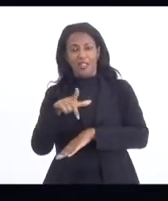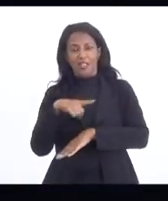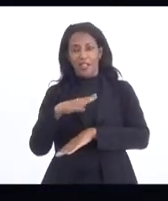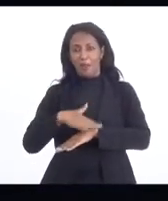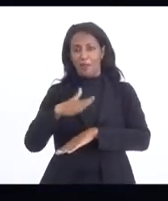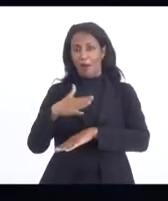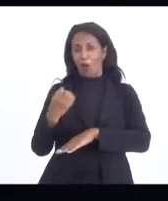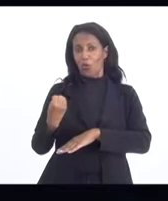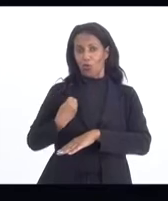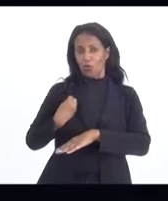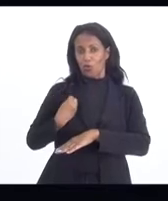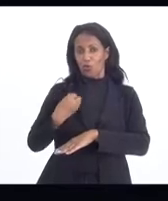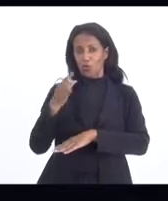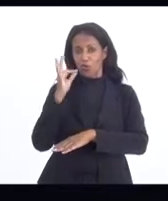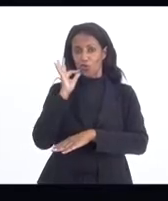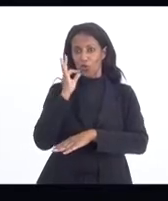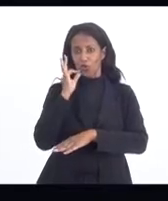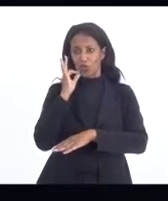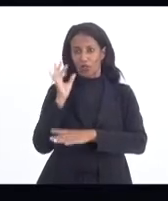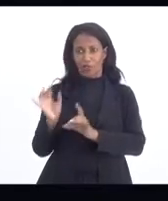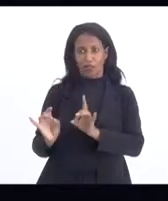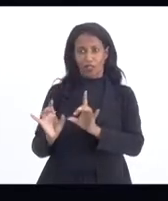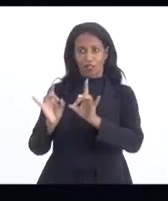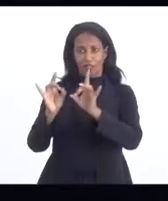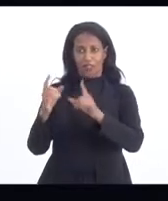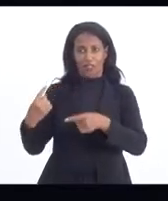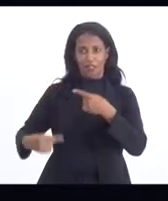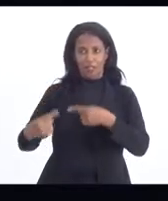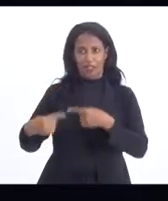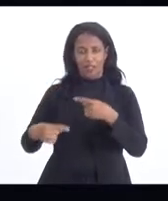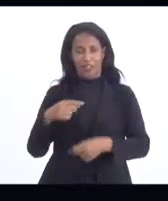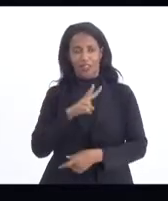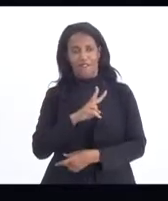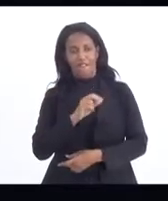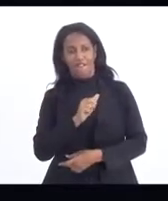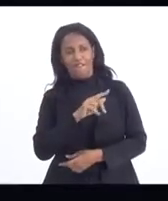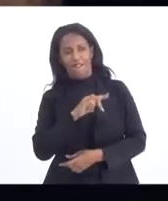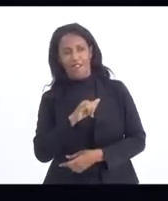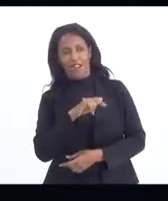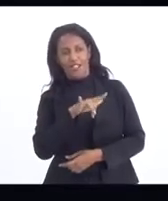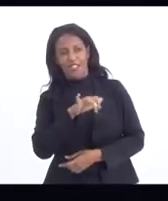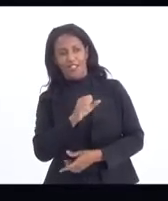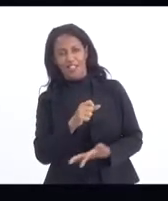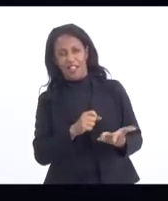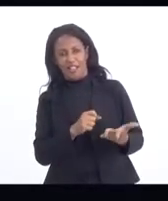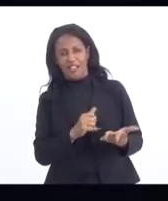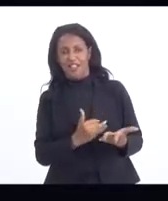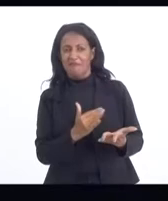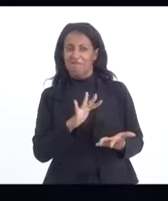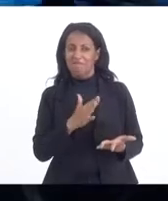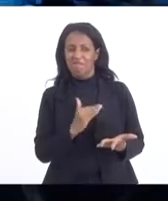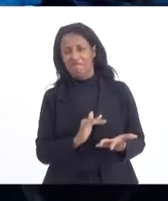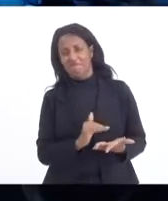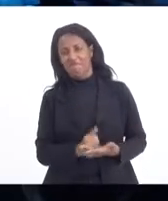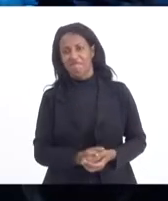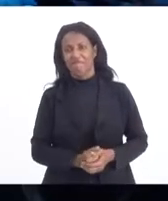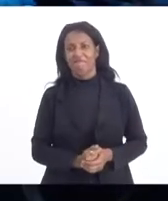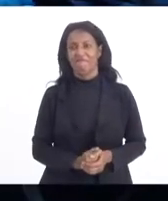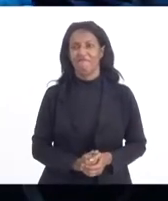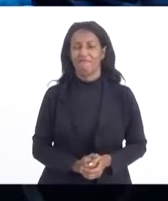maior número de cafés especiais em disputa é Varriçai. Então, por enquanto, presidente,